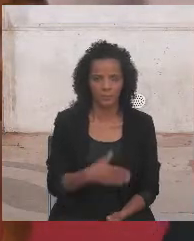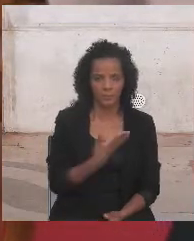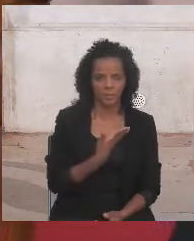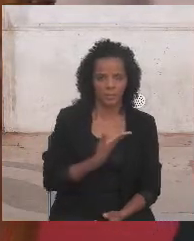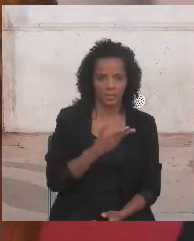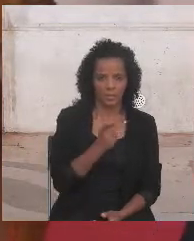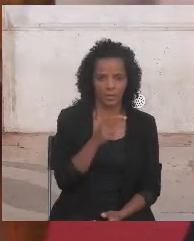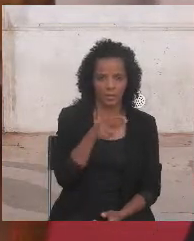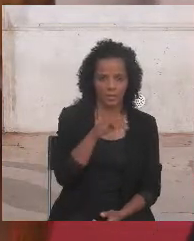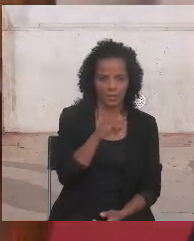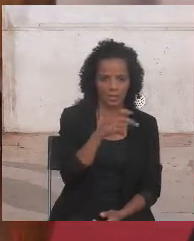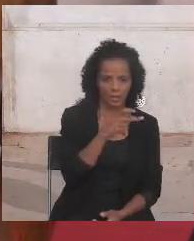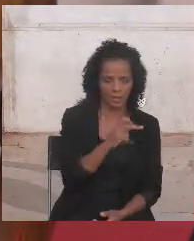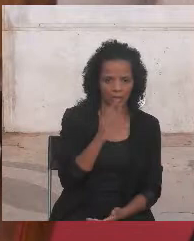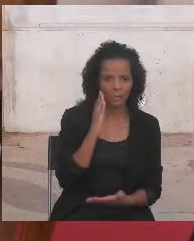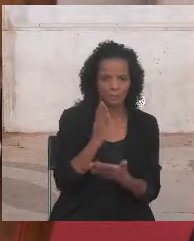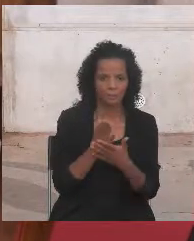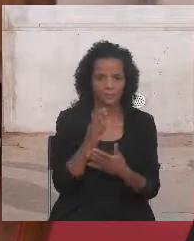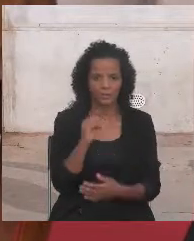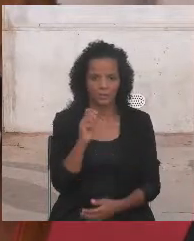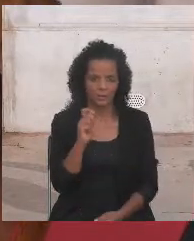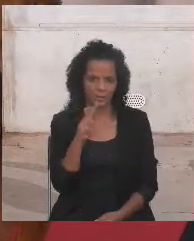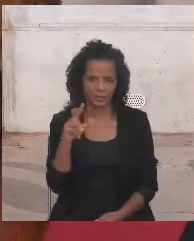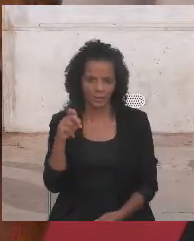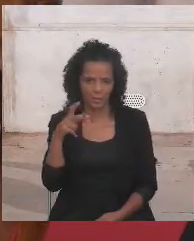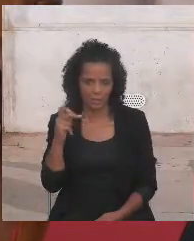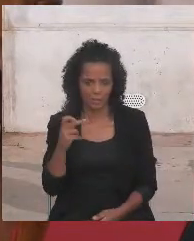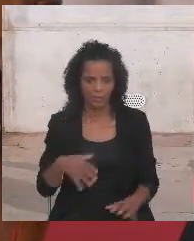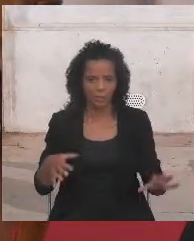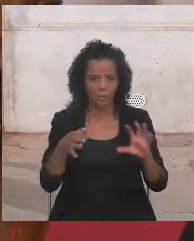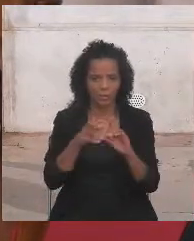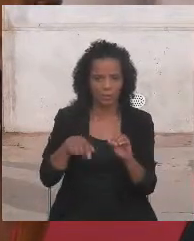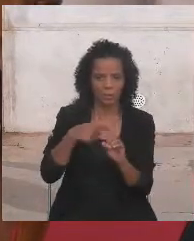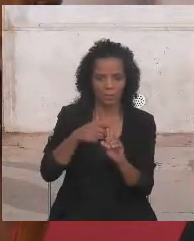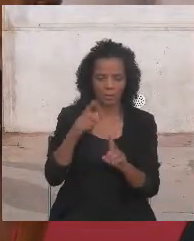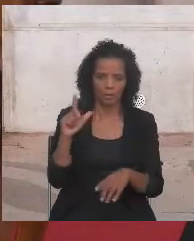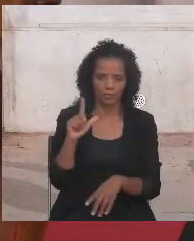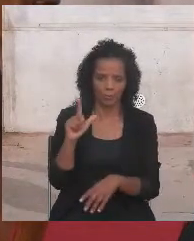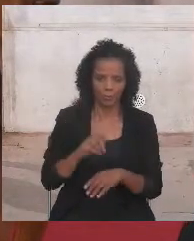Daniela Fernanda Cartacho Serralha, Coligação Mais Lisboa.